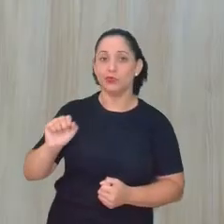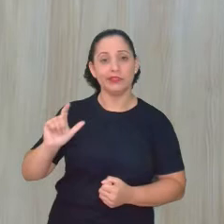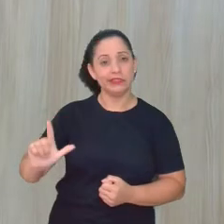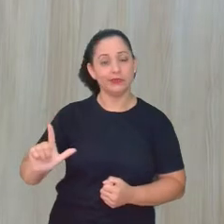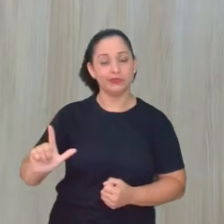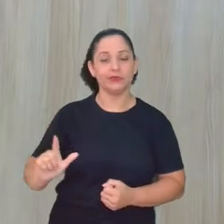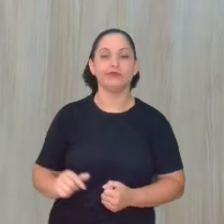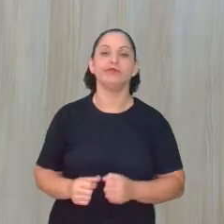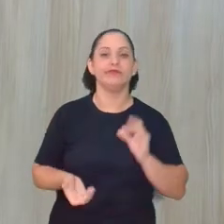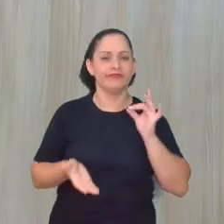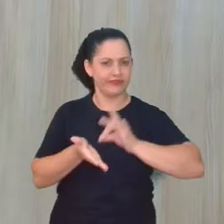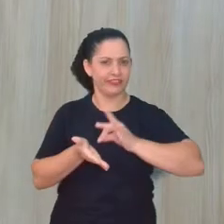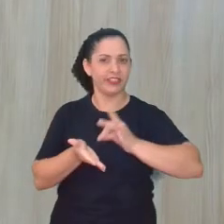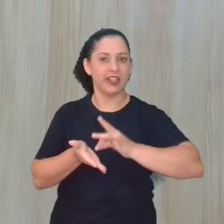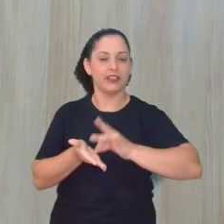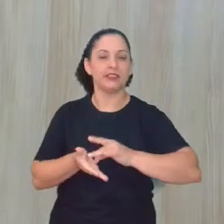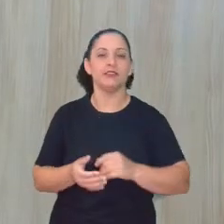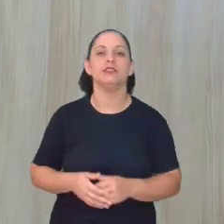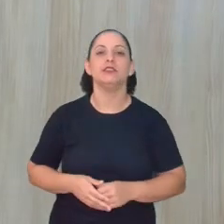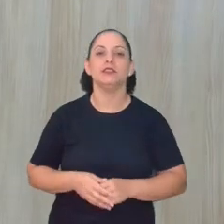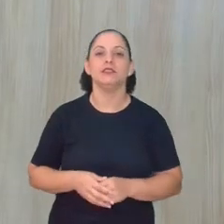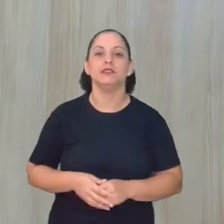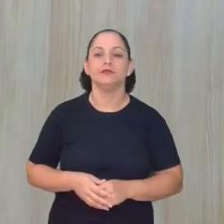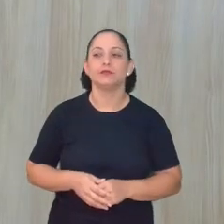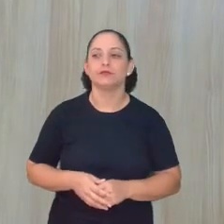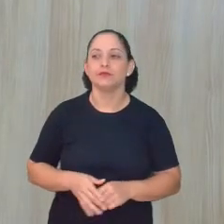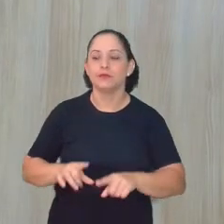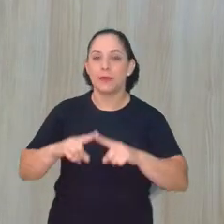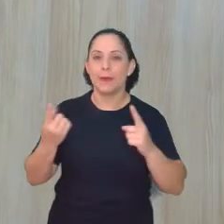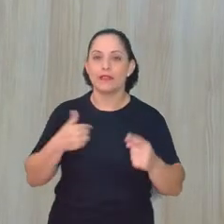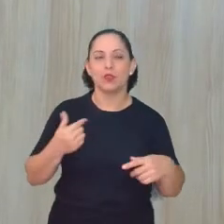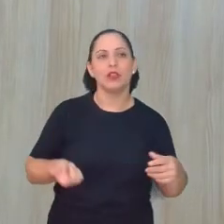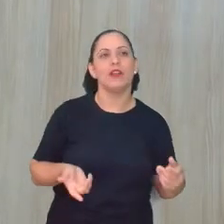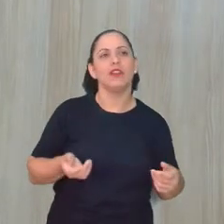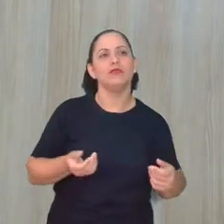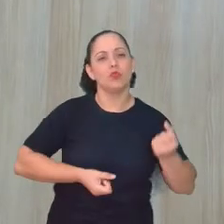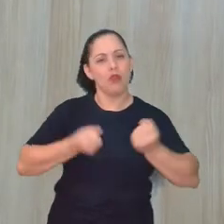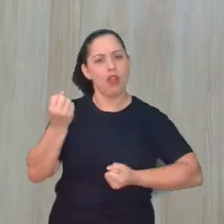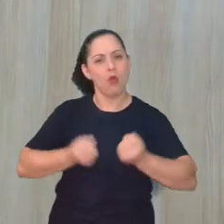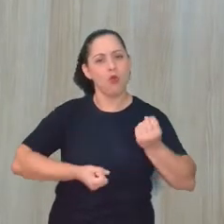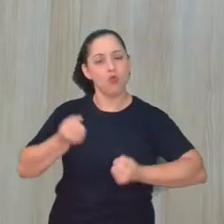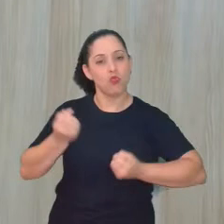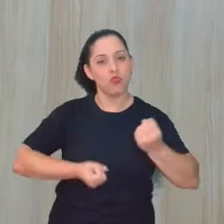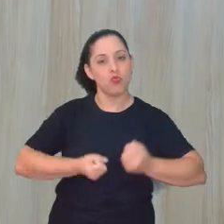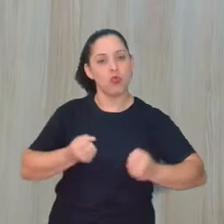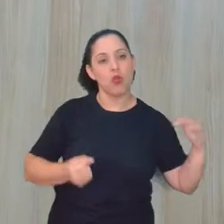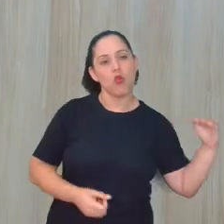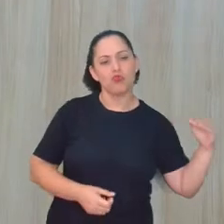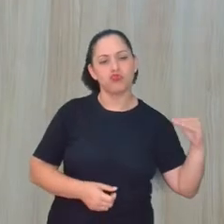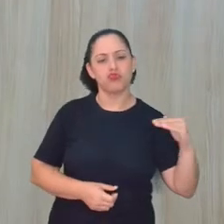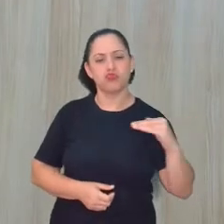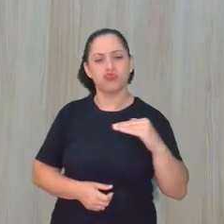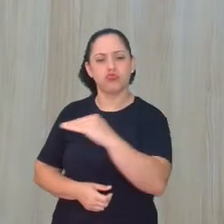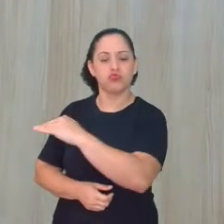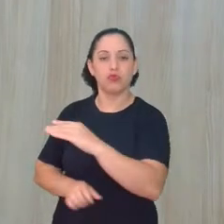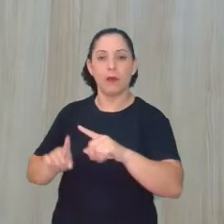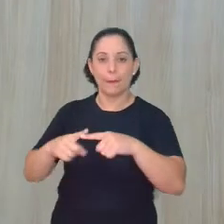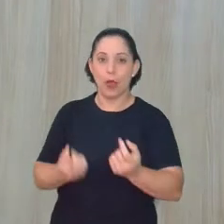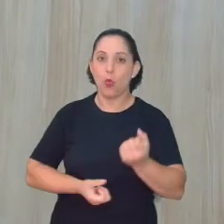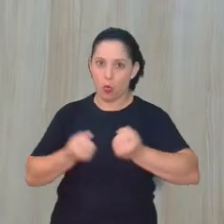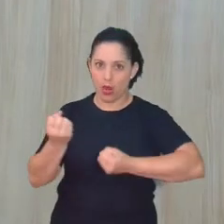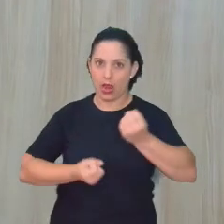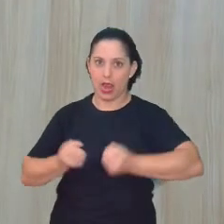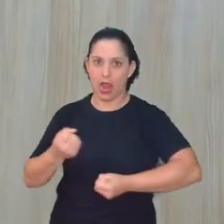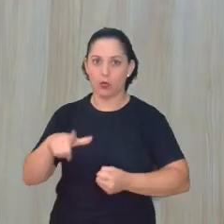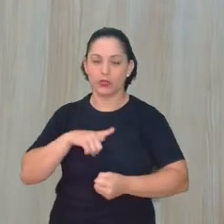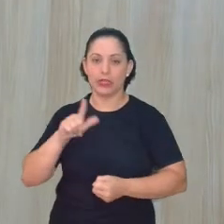tô falando isso, pessoal, porque teve uma vez aí que eu tava viajando e o meu carro, ele é a gás, Ricardinho.